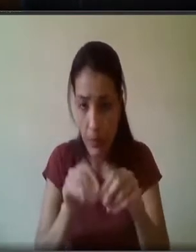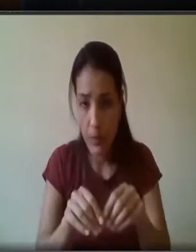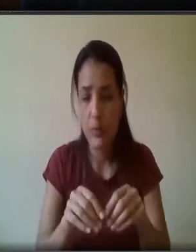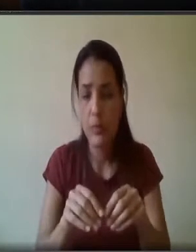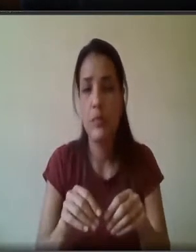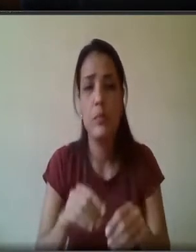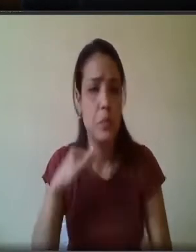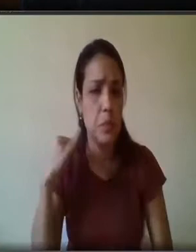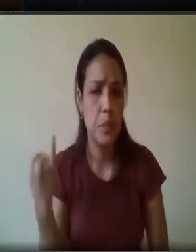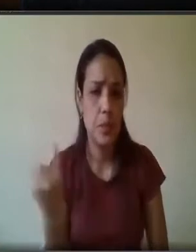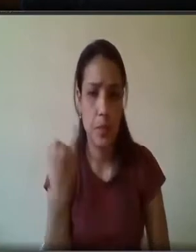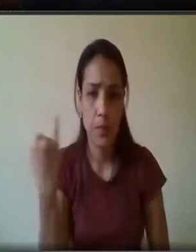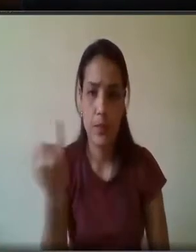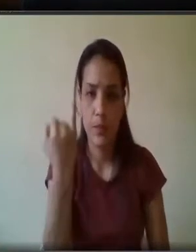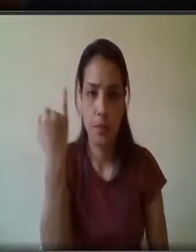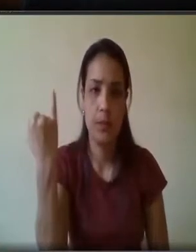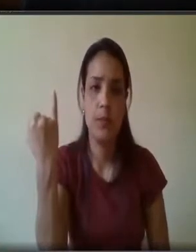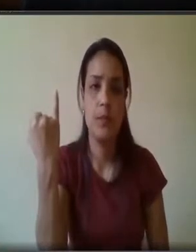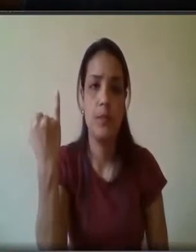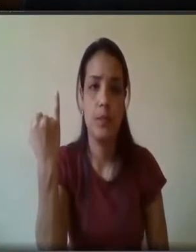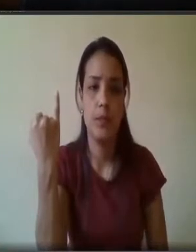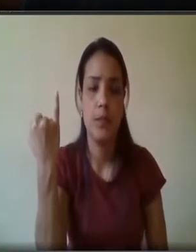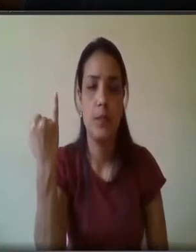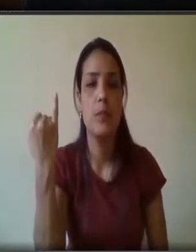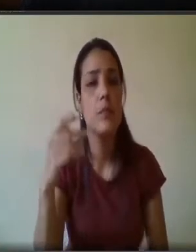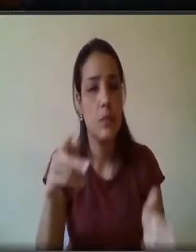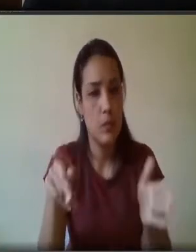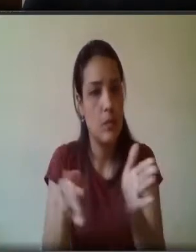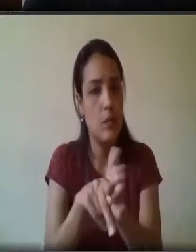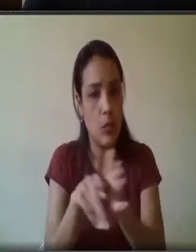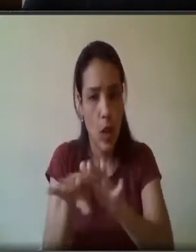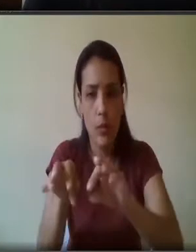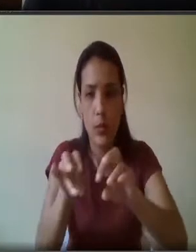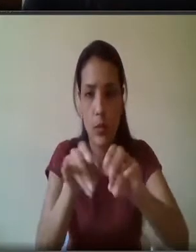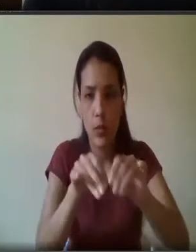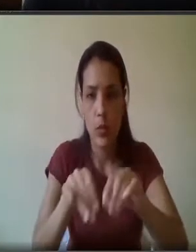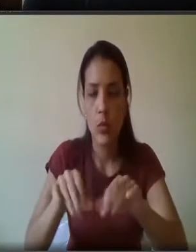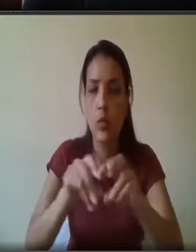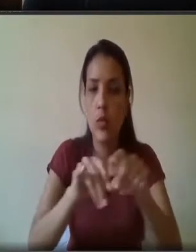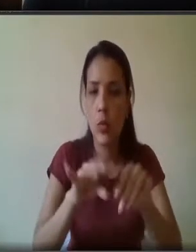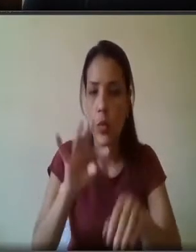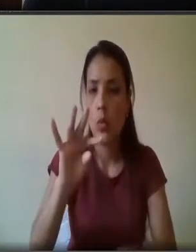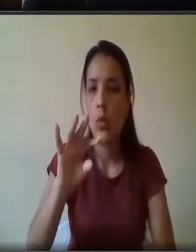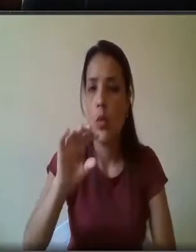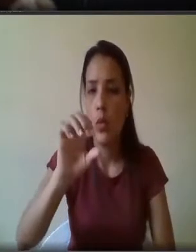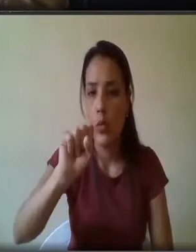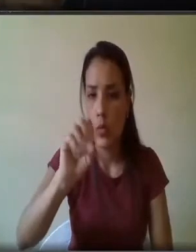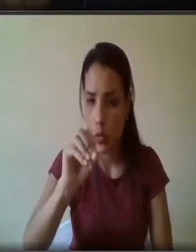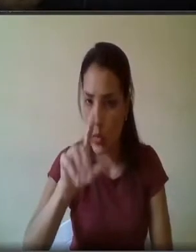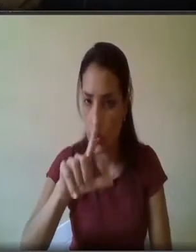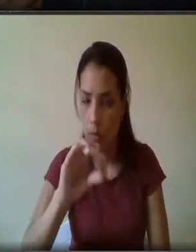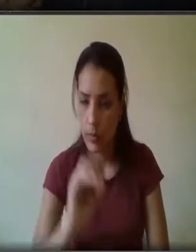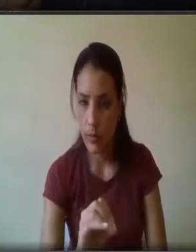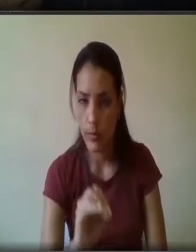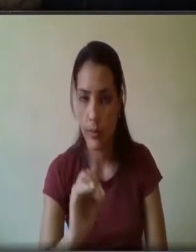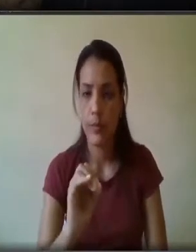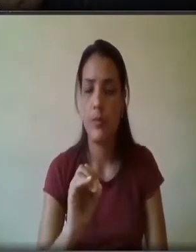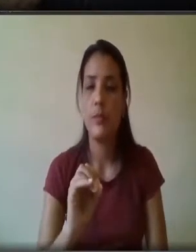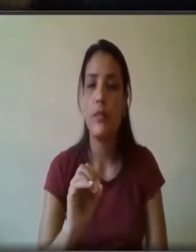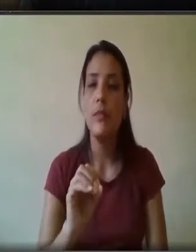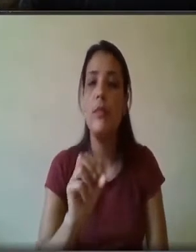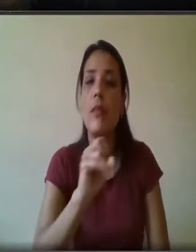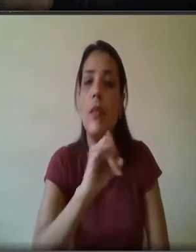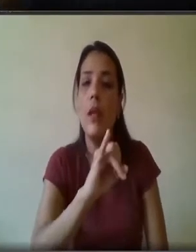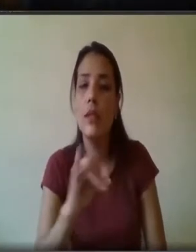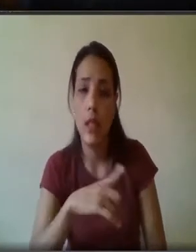naqueles chamados cátions básicos do solo. Resultado, geralmente onde você tem derrame vulcânico, o solo se